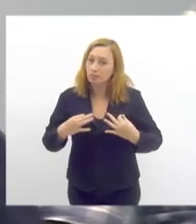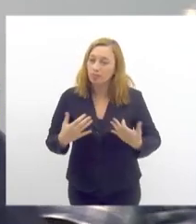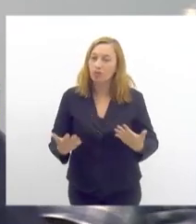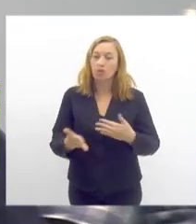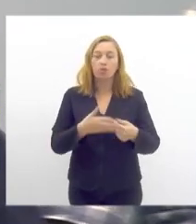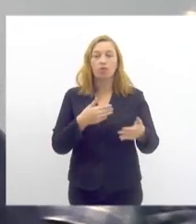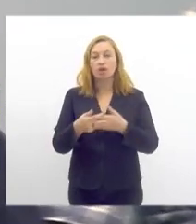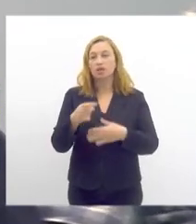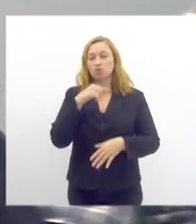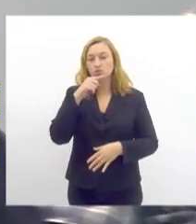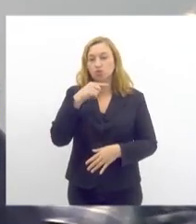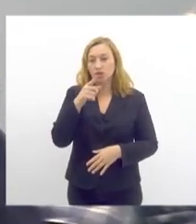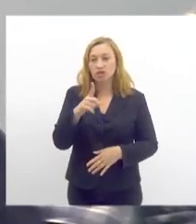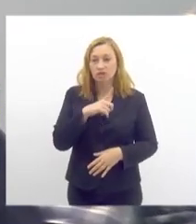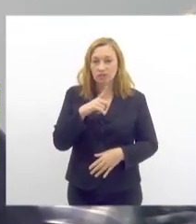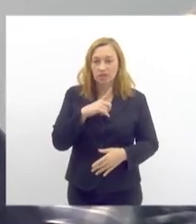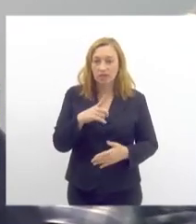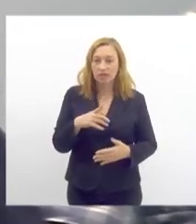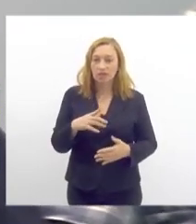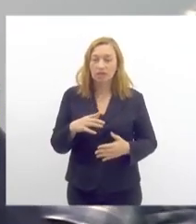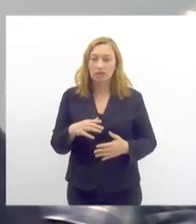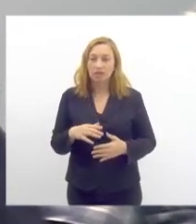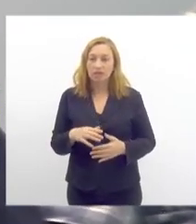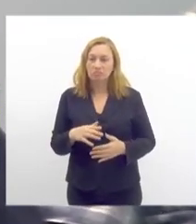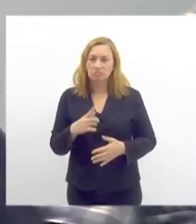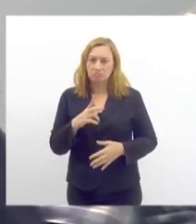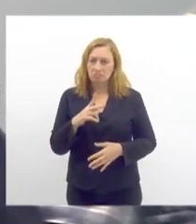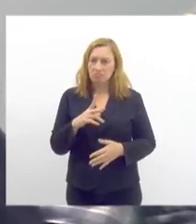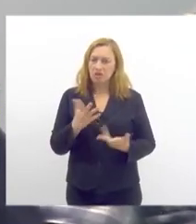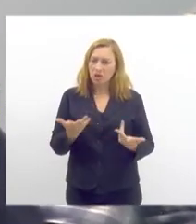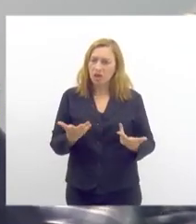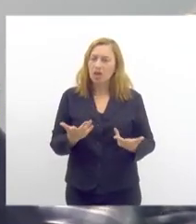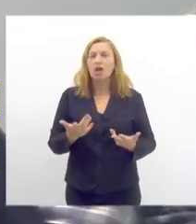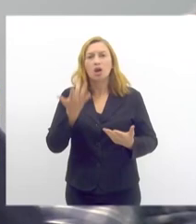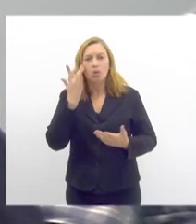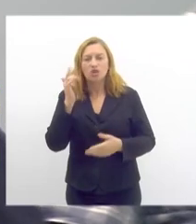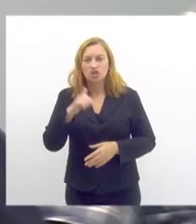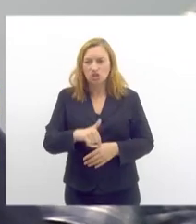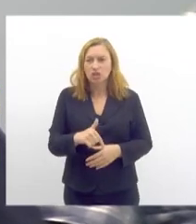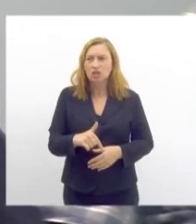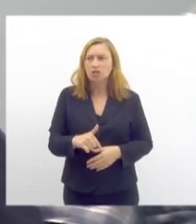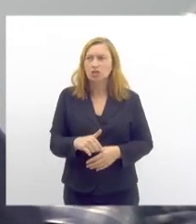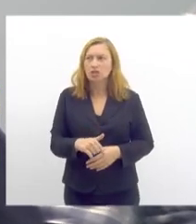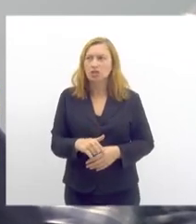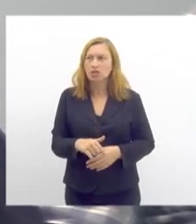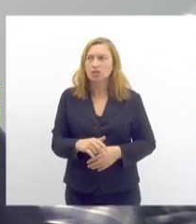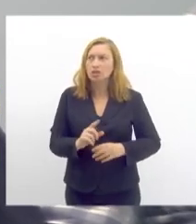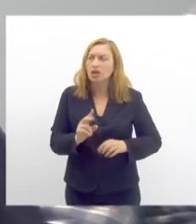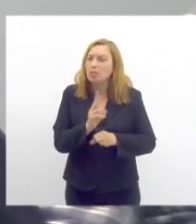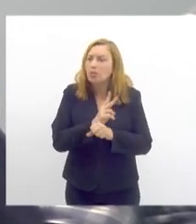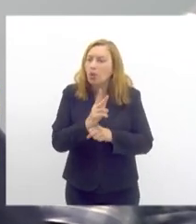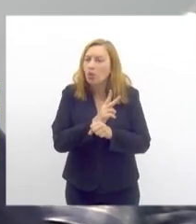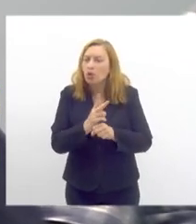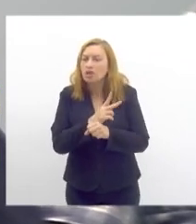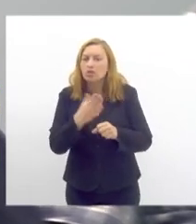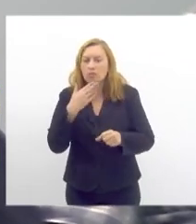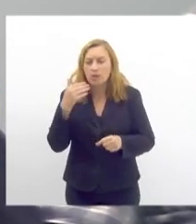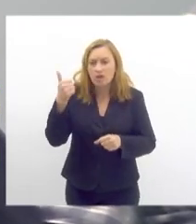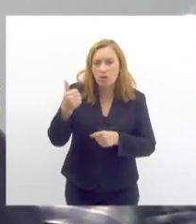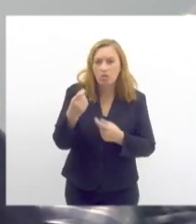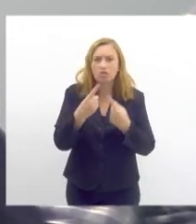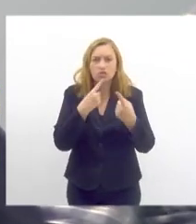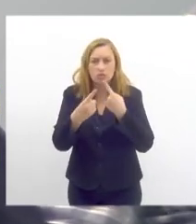tirar qualquer dúvida, não levo nada para o lado pessoal, eu acho que a gente aqui está buscando um consenso, um